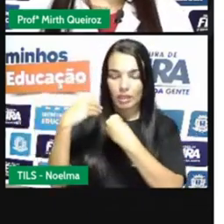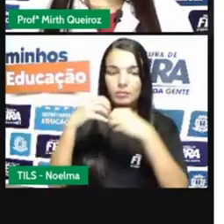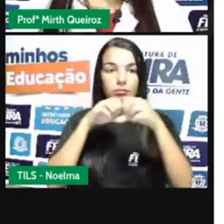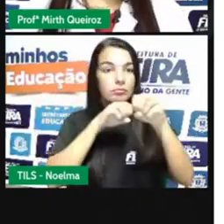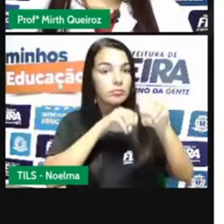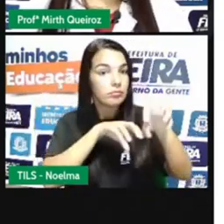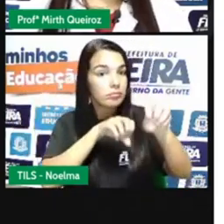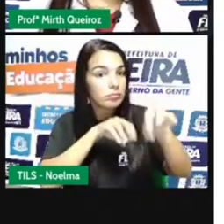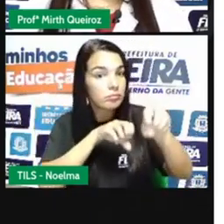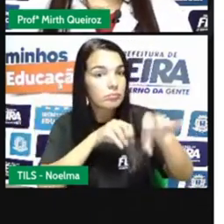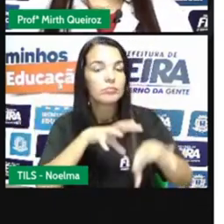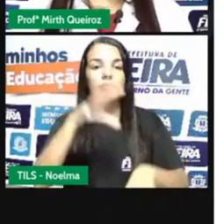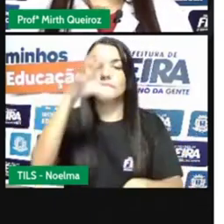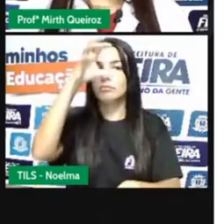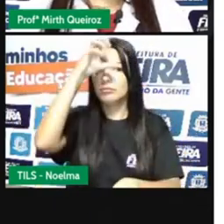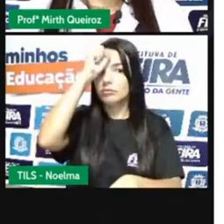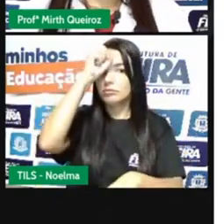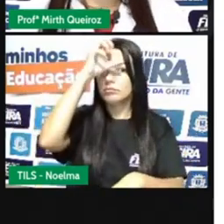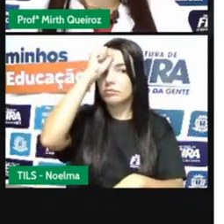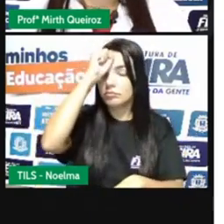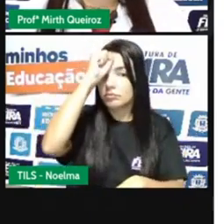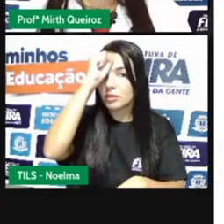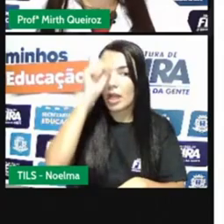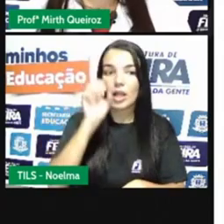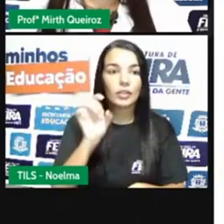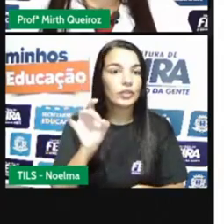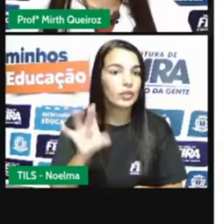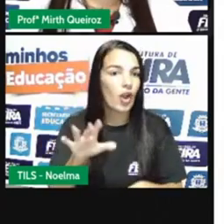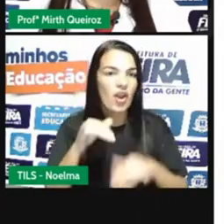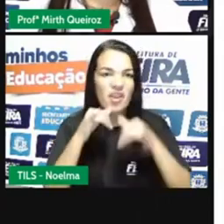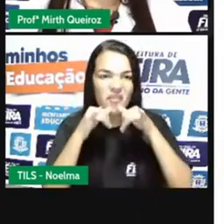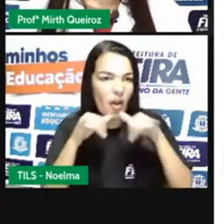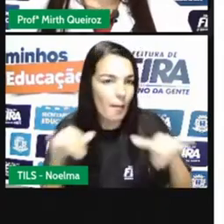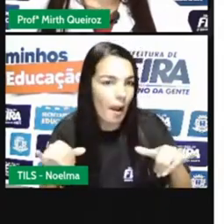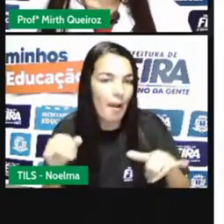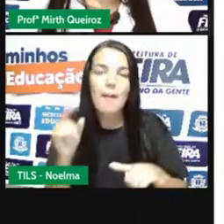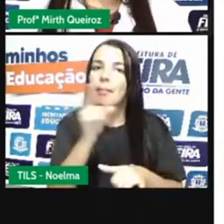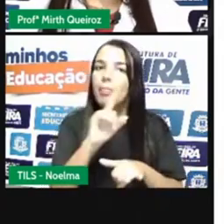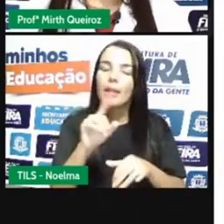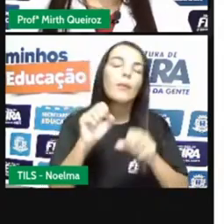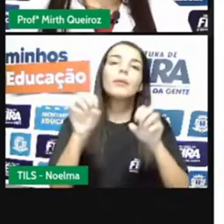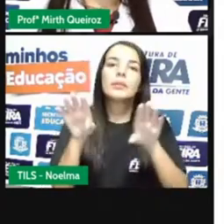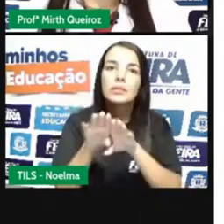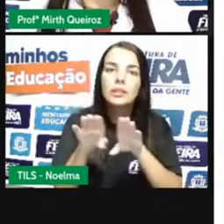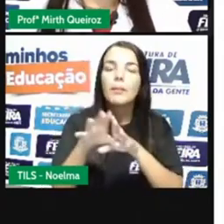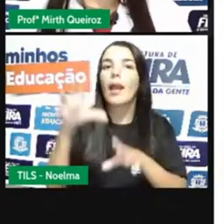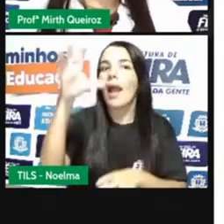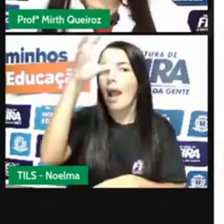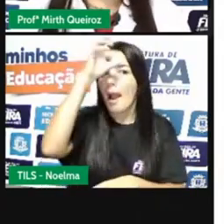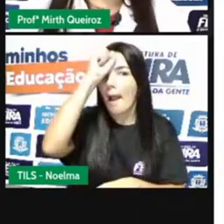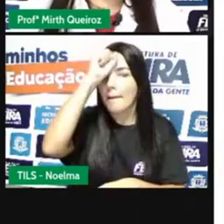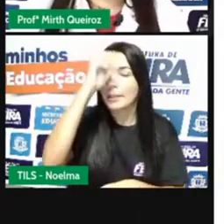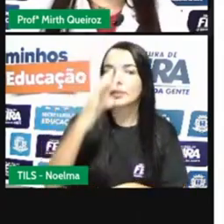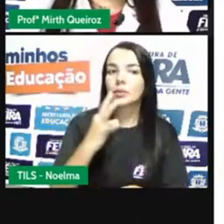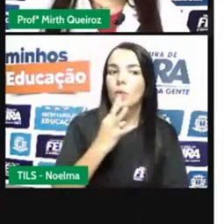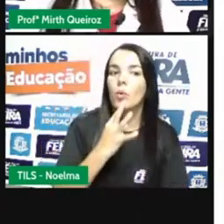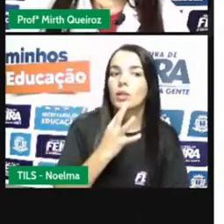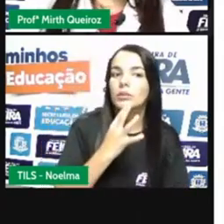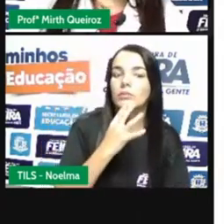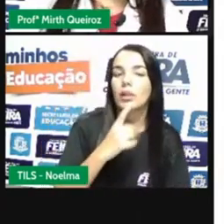não somente para informar sobre algo, que informar é um dos objetivos do